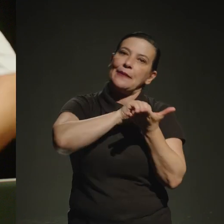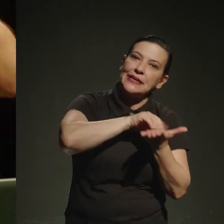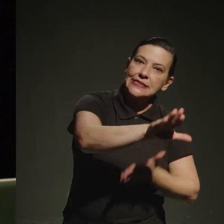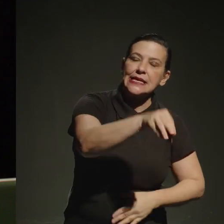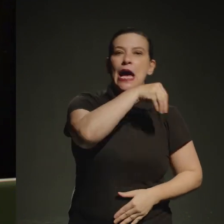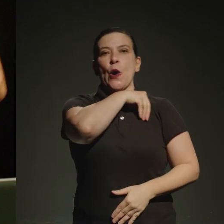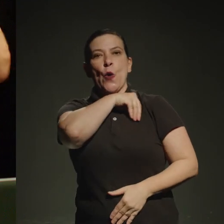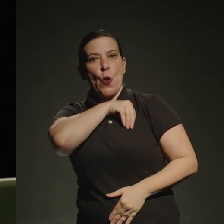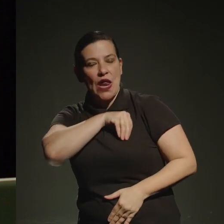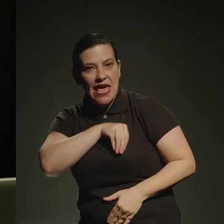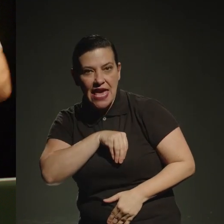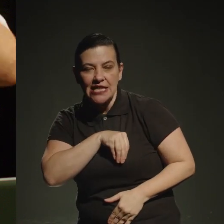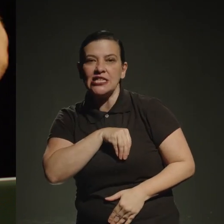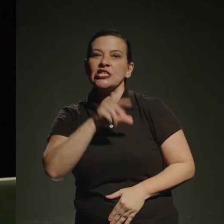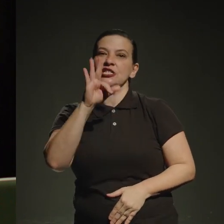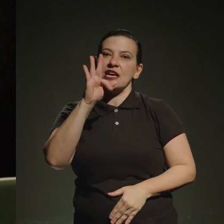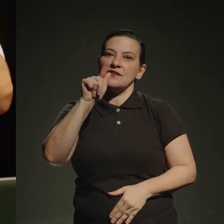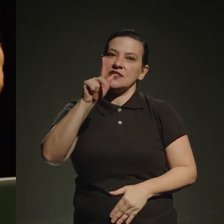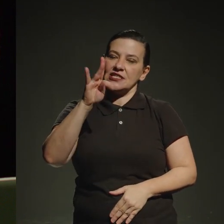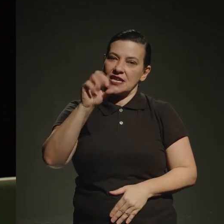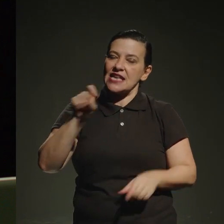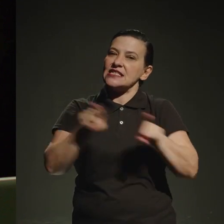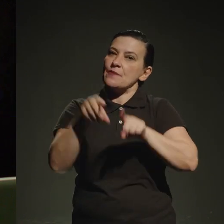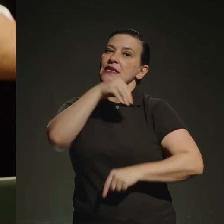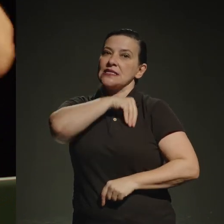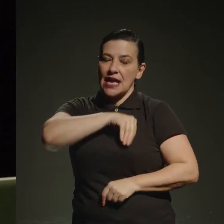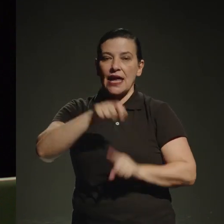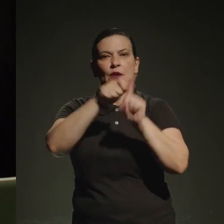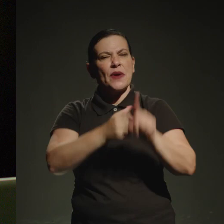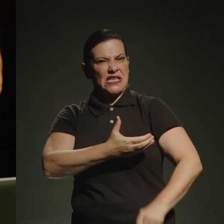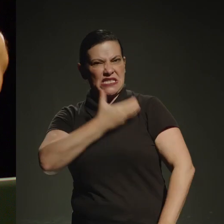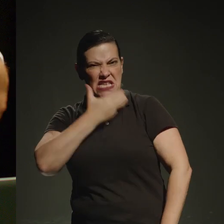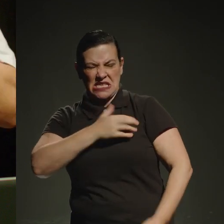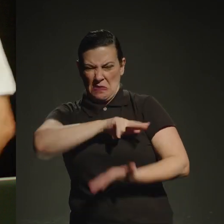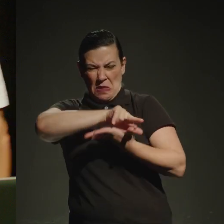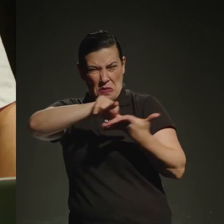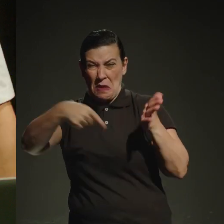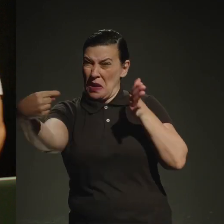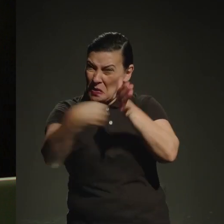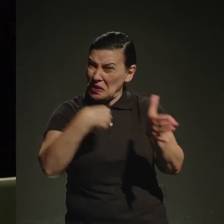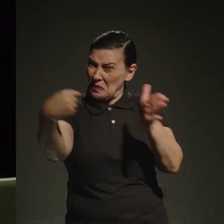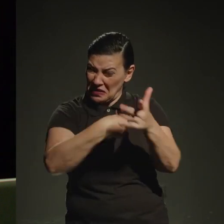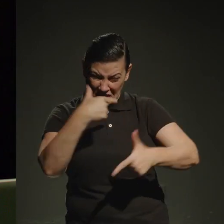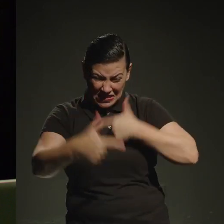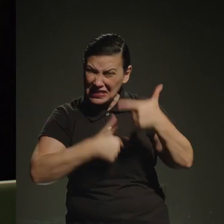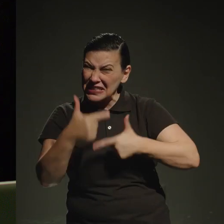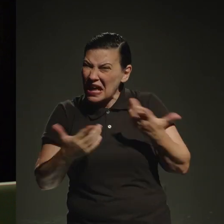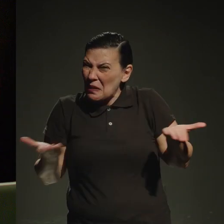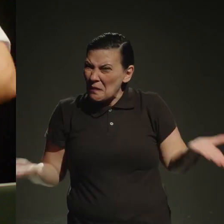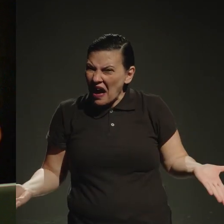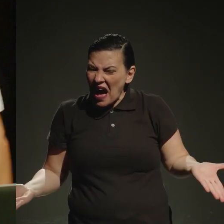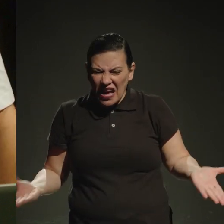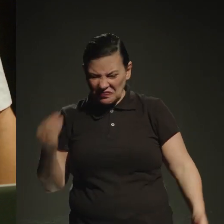trabalho. Circular, demissão, holerite, fundo de garantia, 13º, dissídio. Mais de